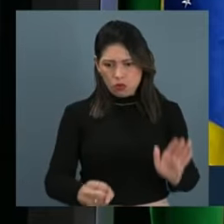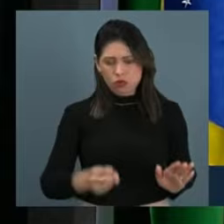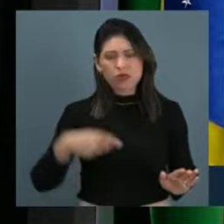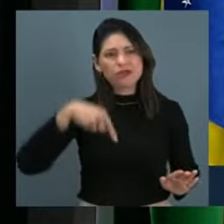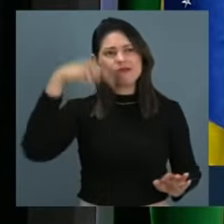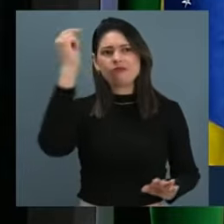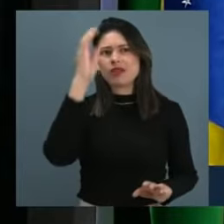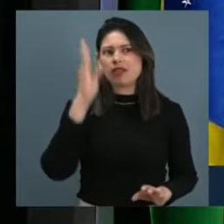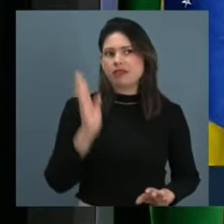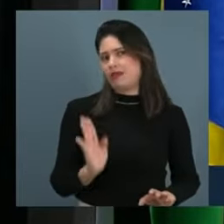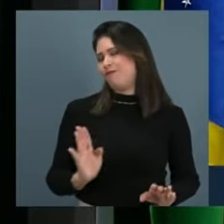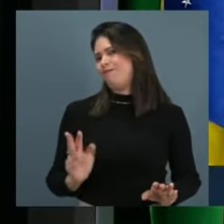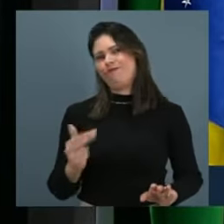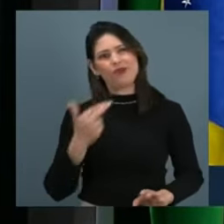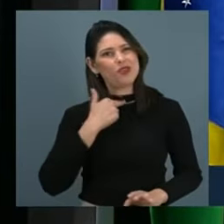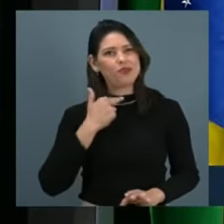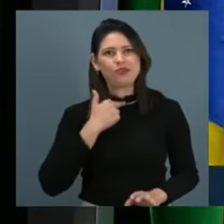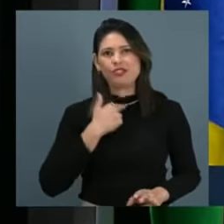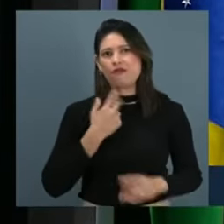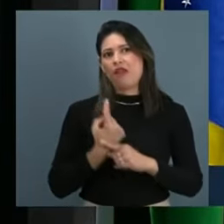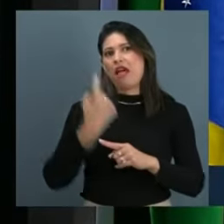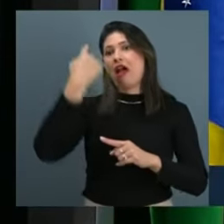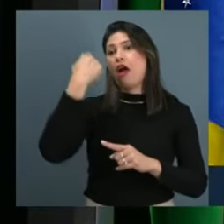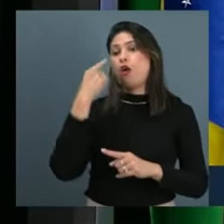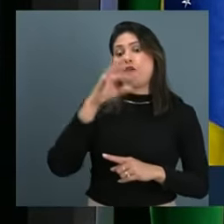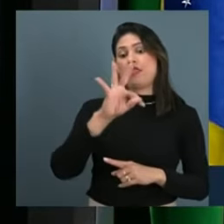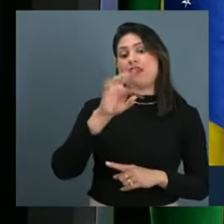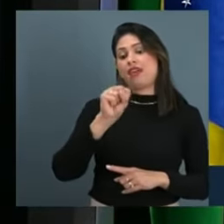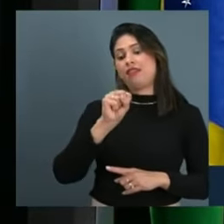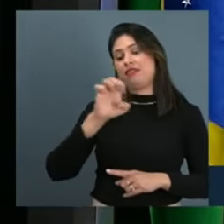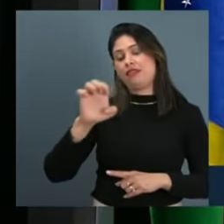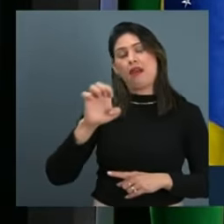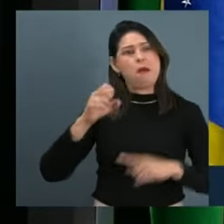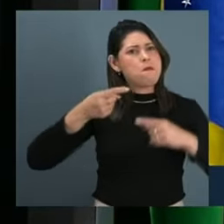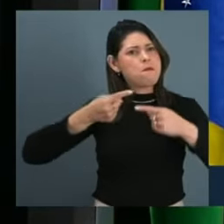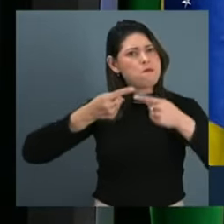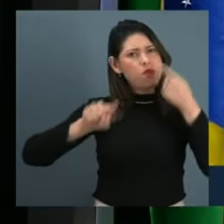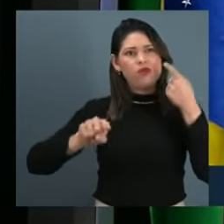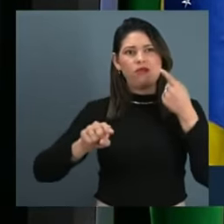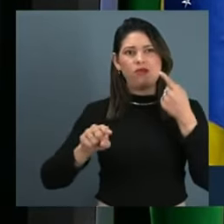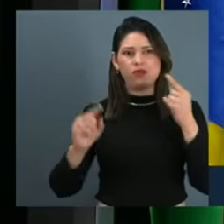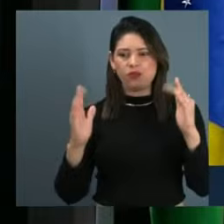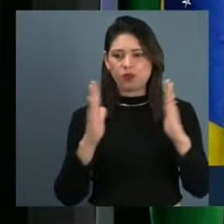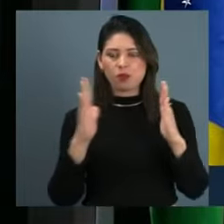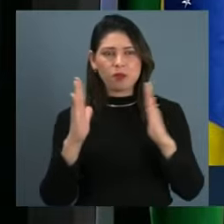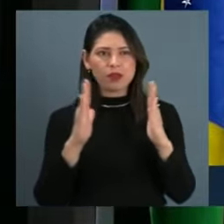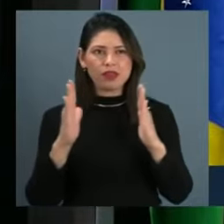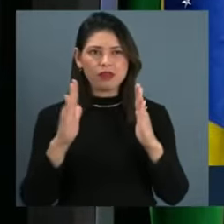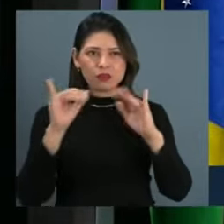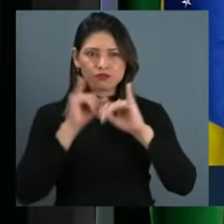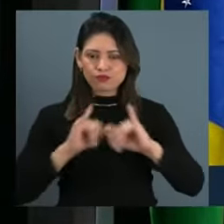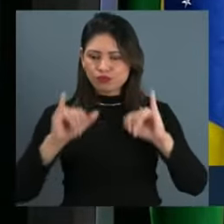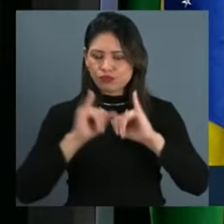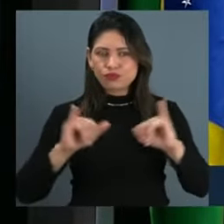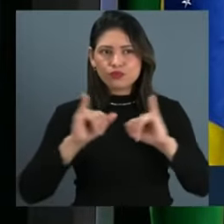podia dizer isso. O TSE proibiu se dizer isso durante a campanha, mostrando